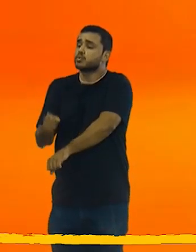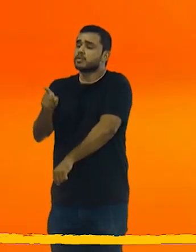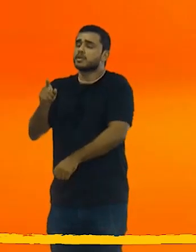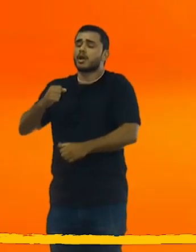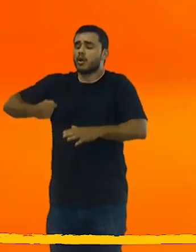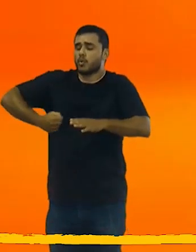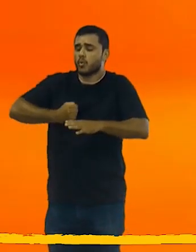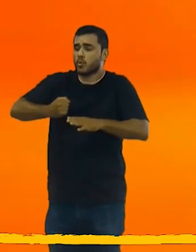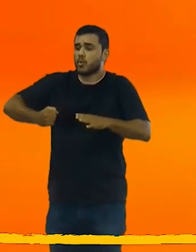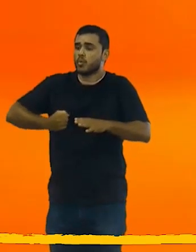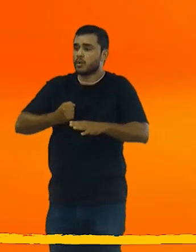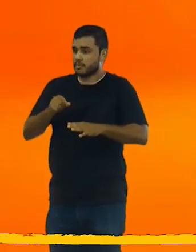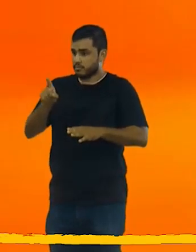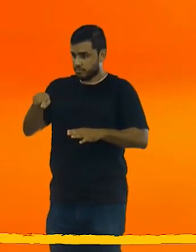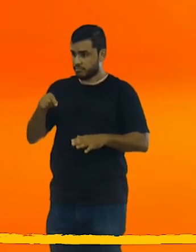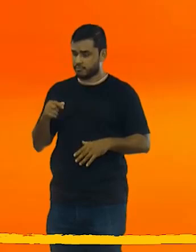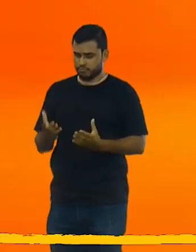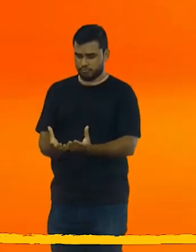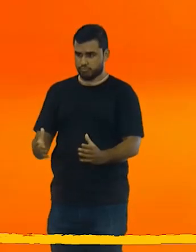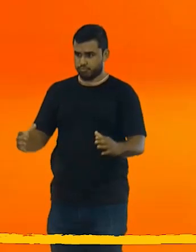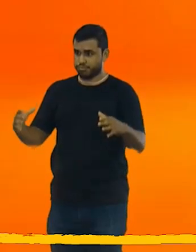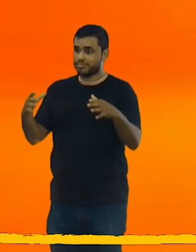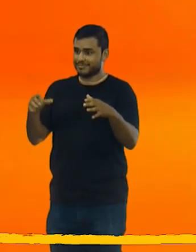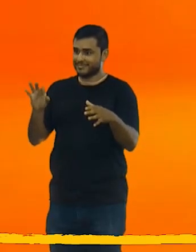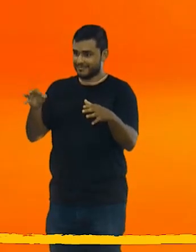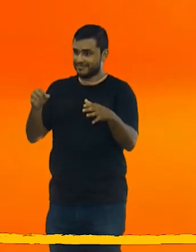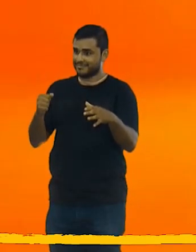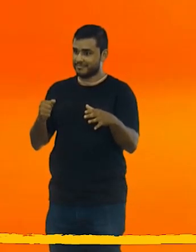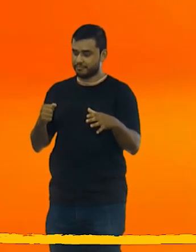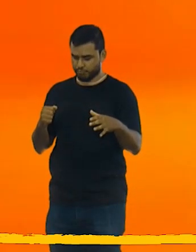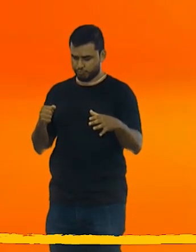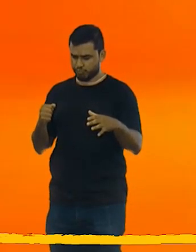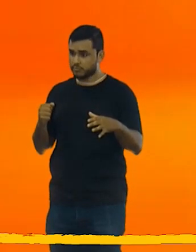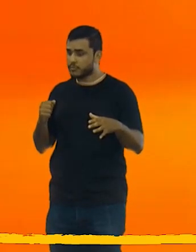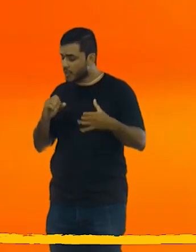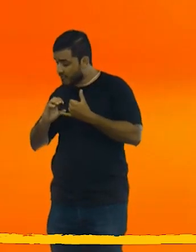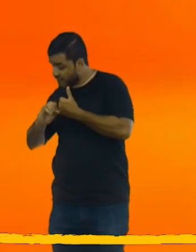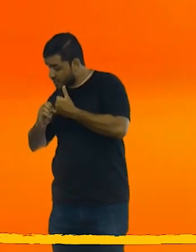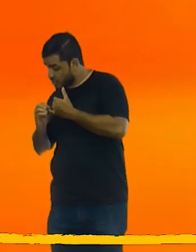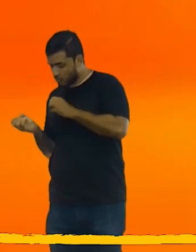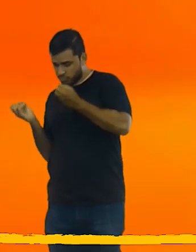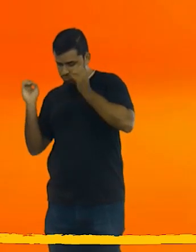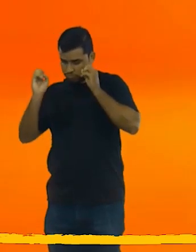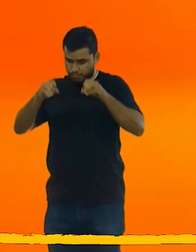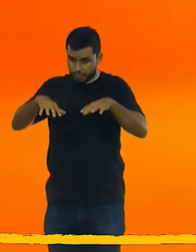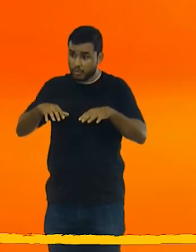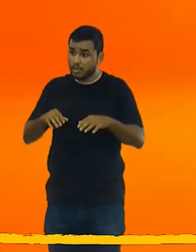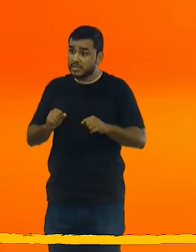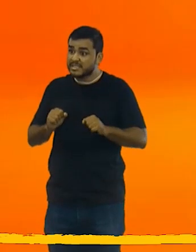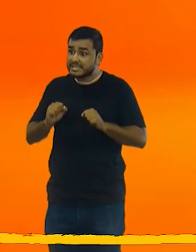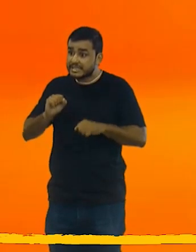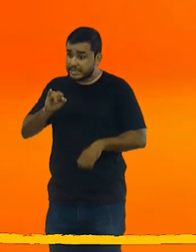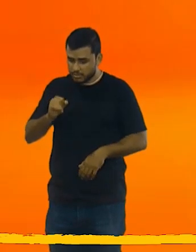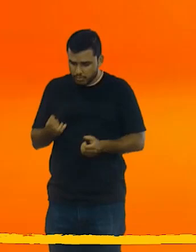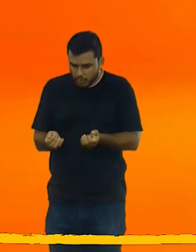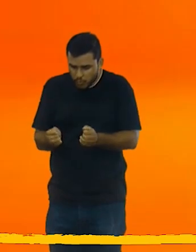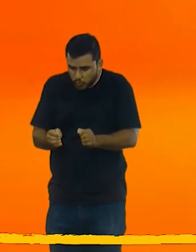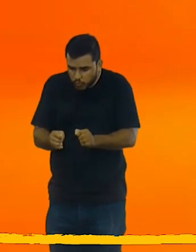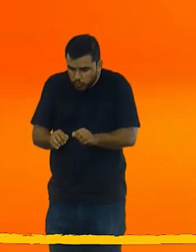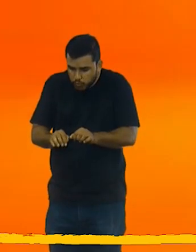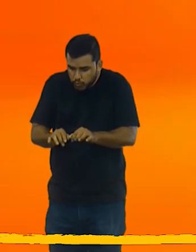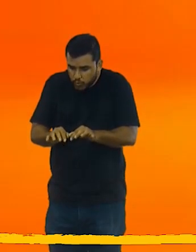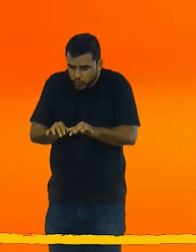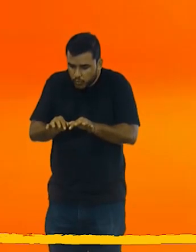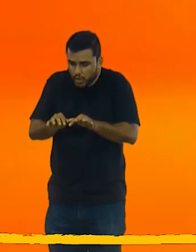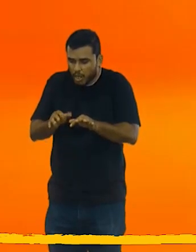Joga o feijão na panela de água. O que boiar está ruim. Tira. Pá. Eu